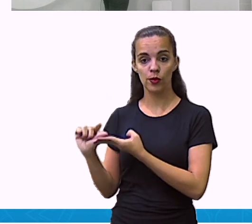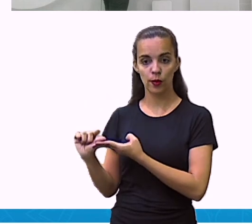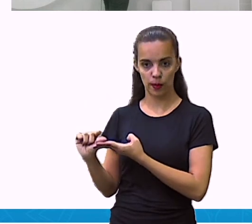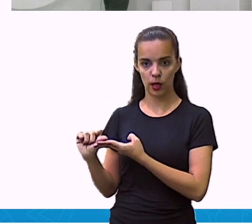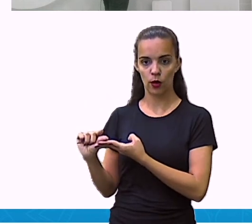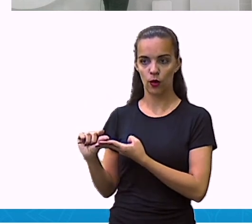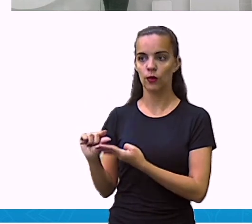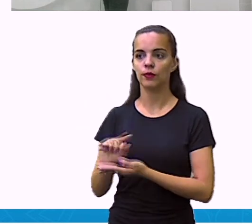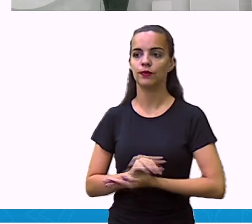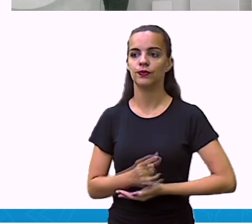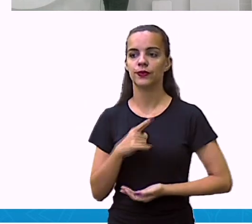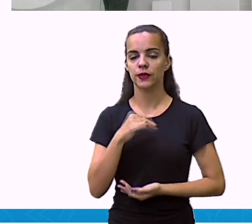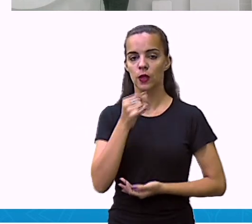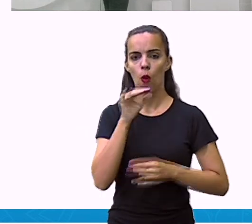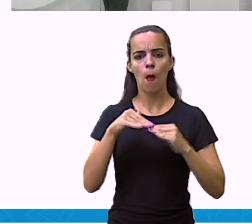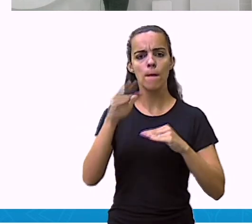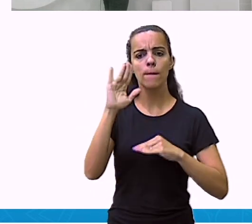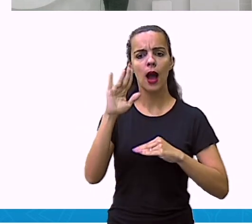número 10.